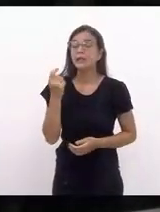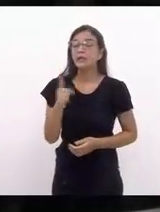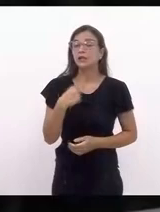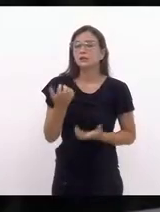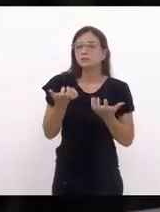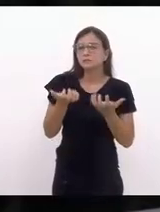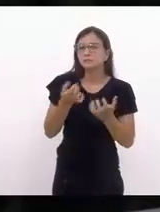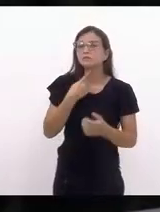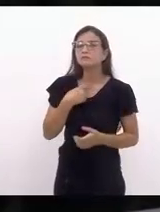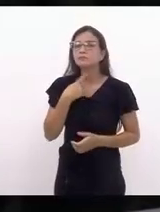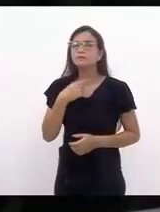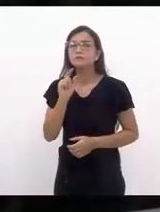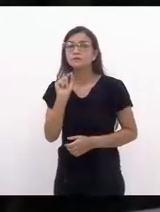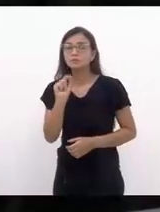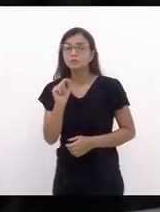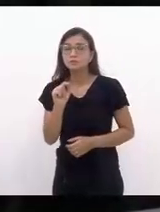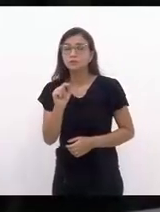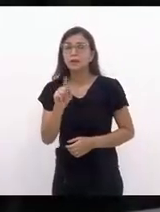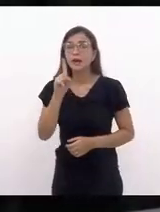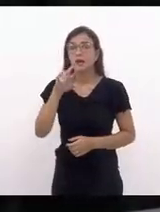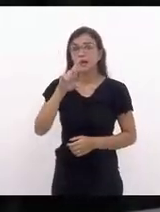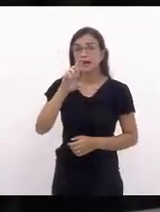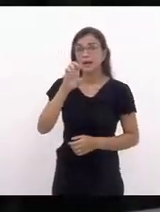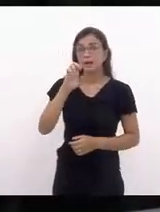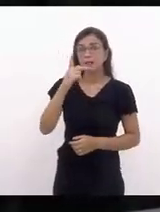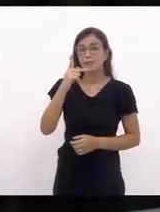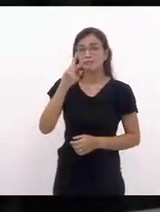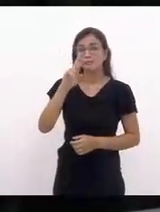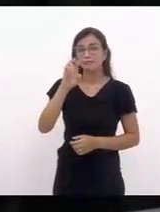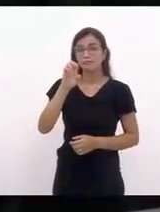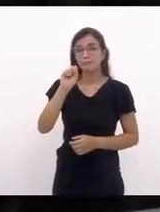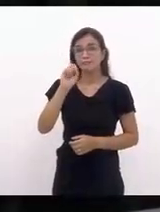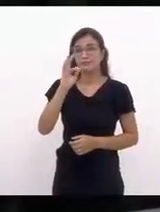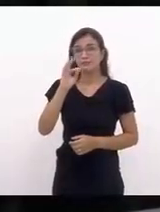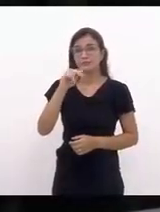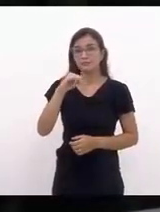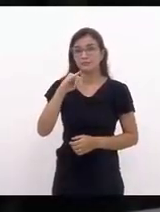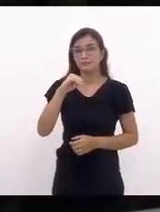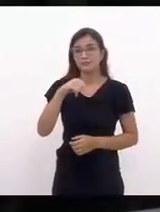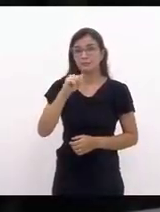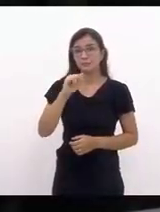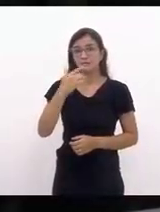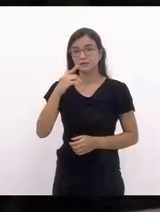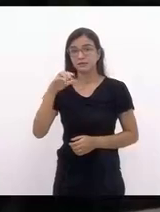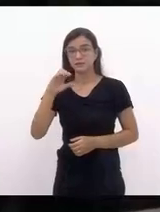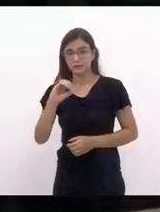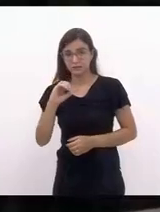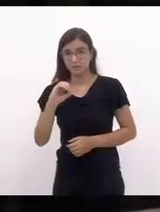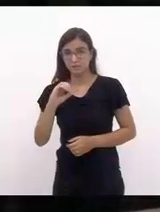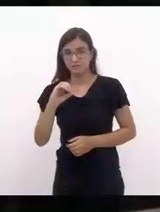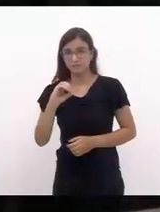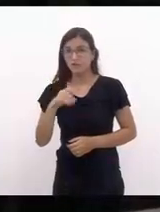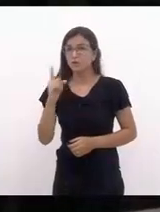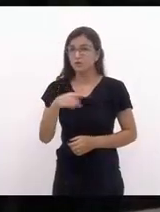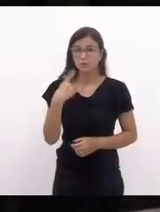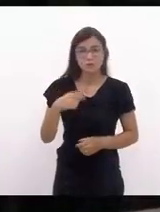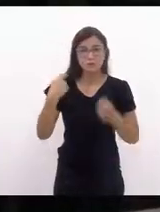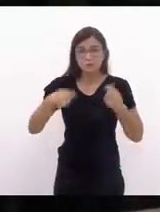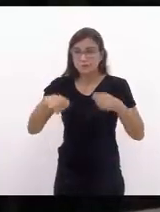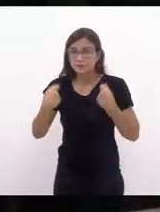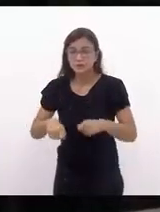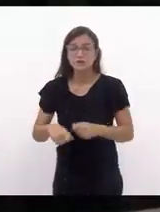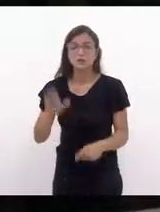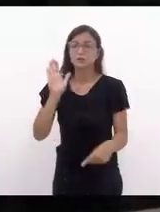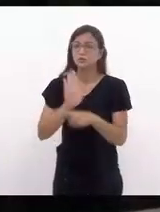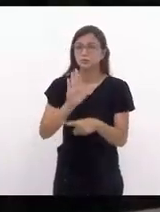querendo fazer repristinação tá revogar revogar todos esses